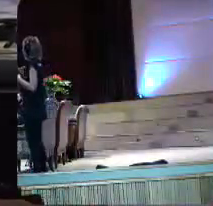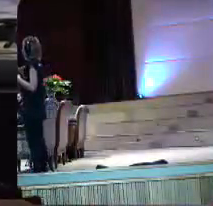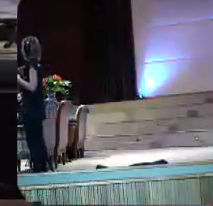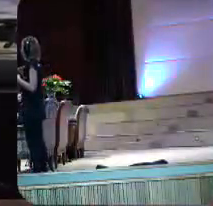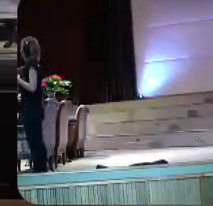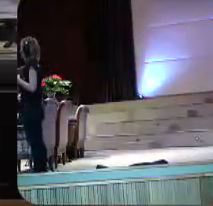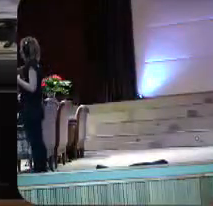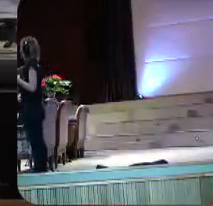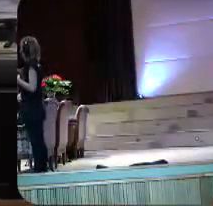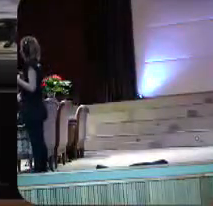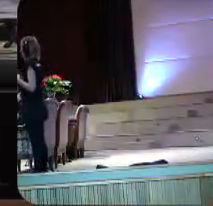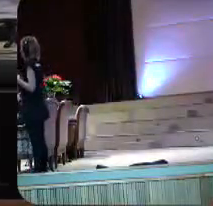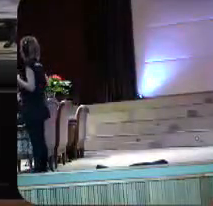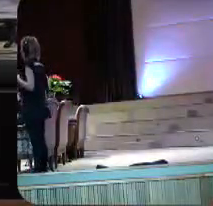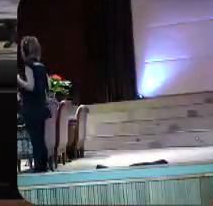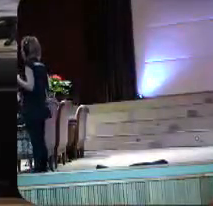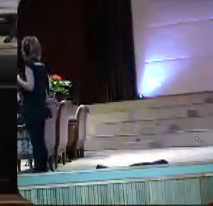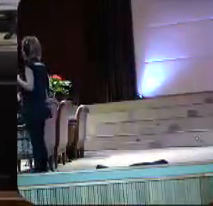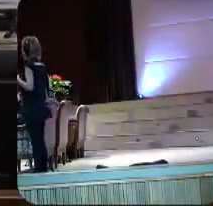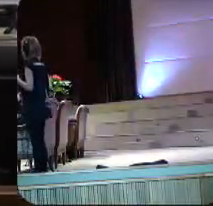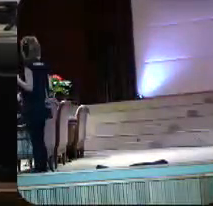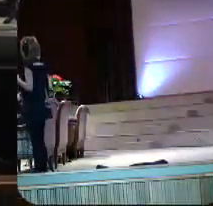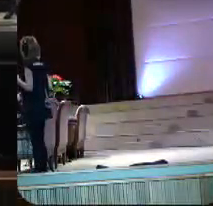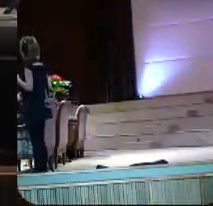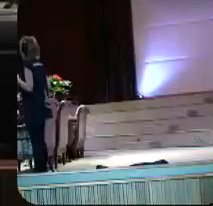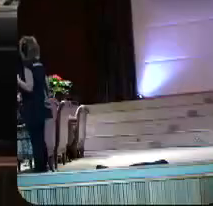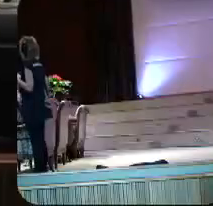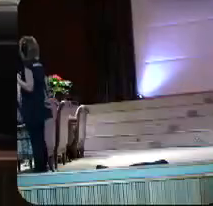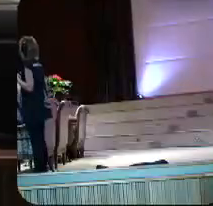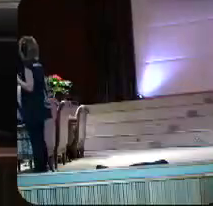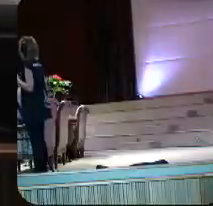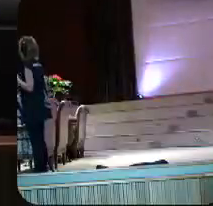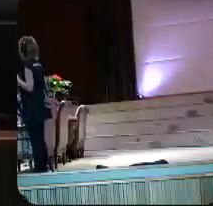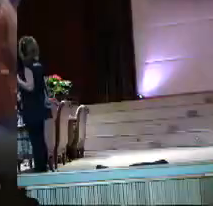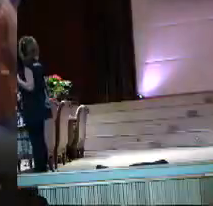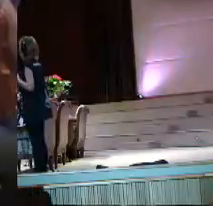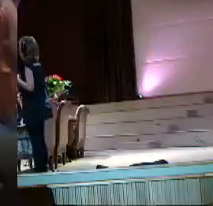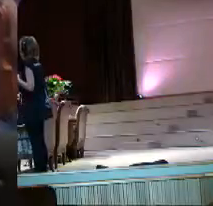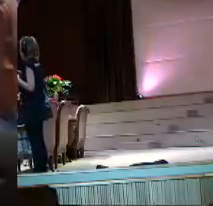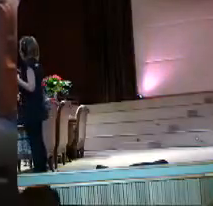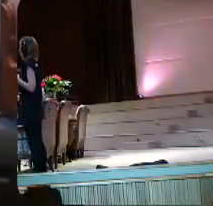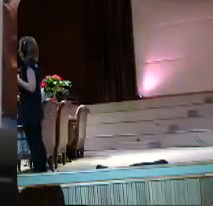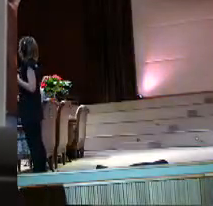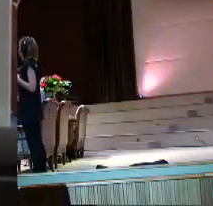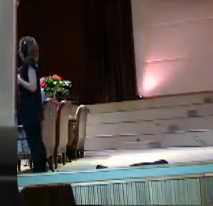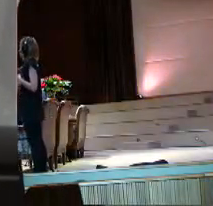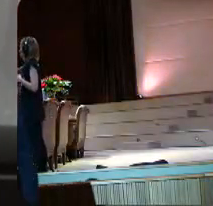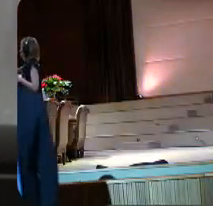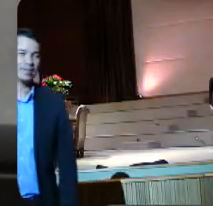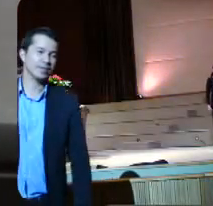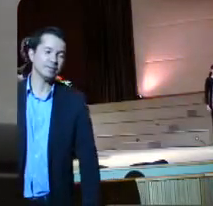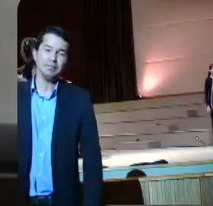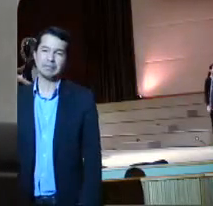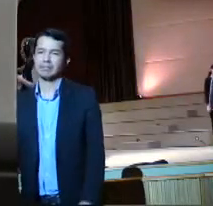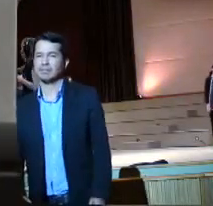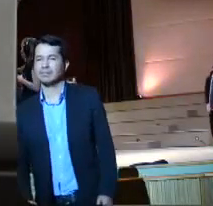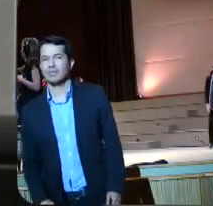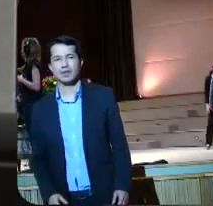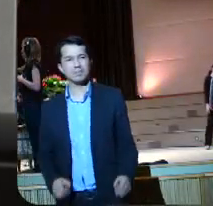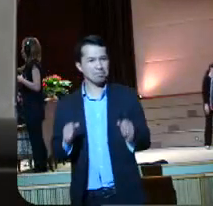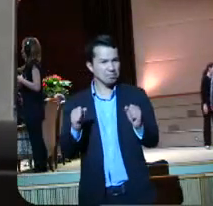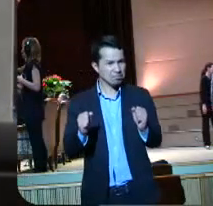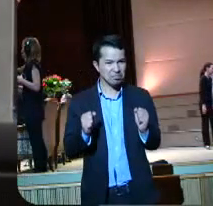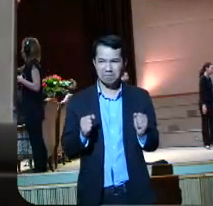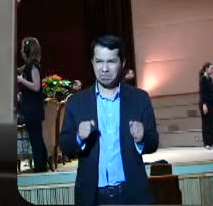Essa manhã nós começamos a estudar os eventos que estão relatados lá em Marcos capítulo 14,